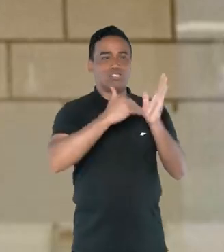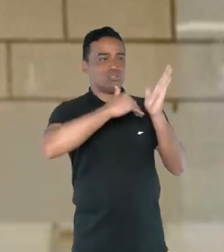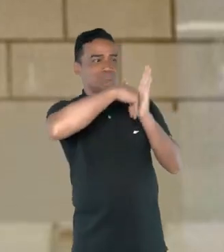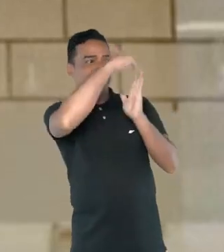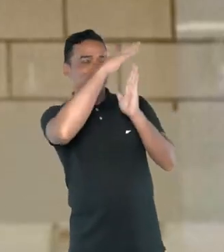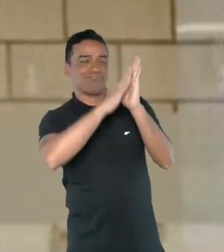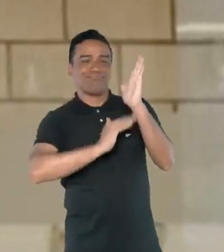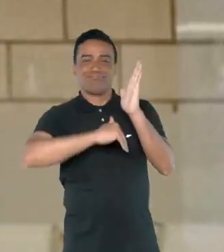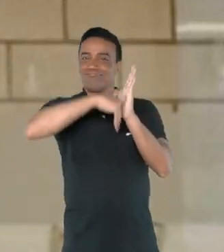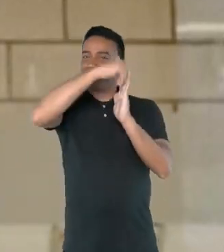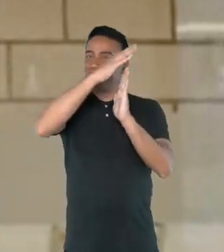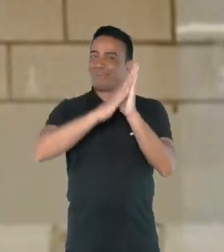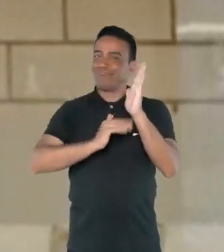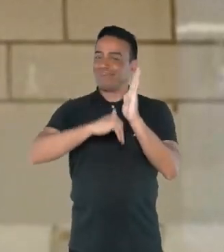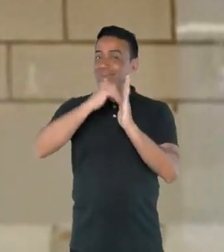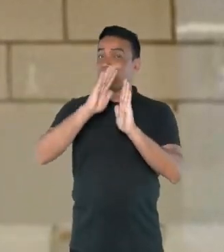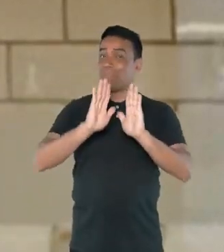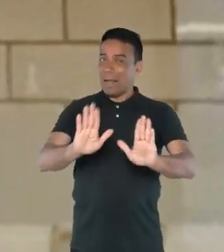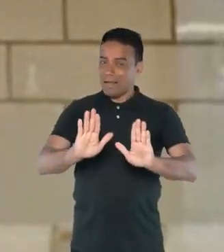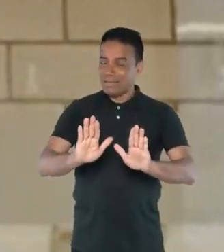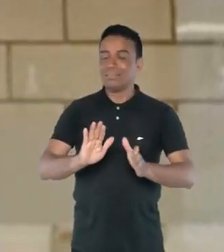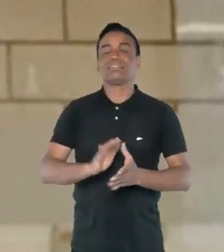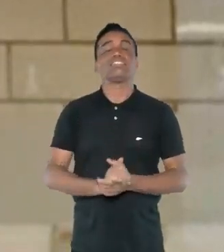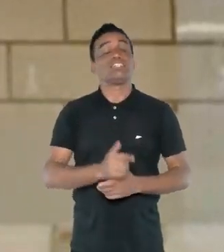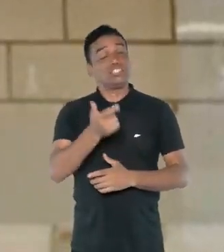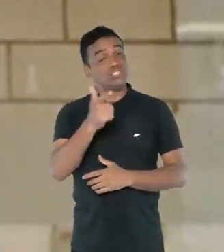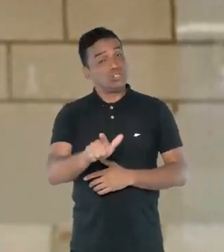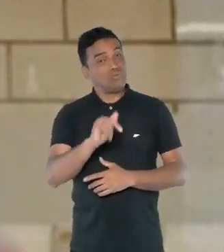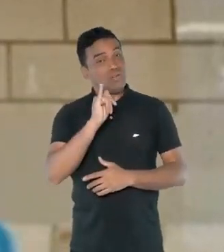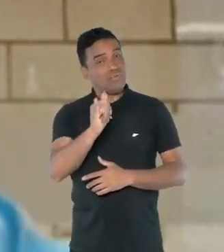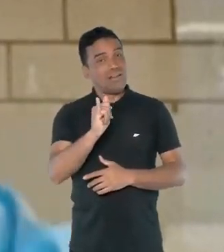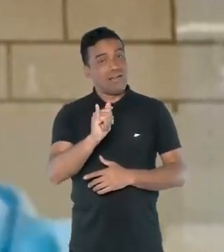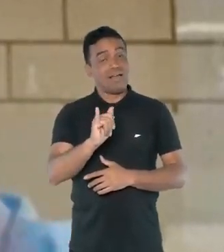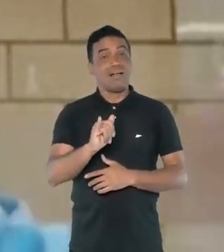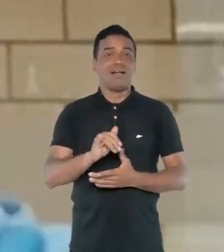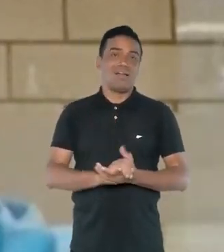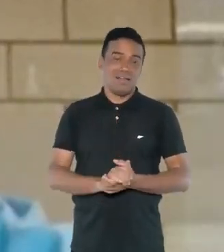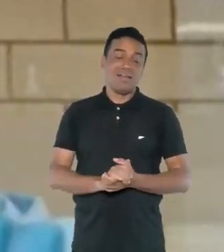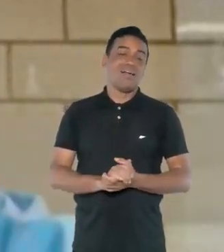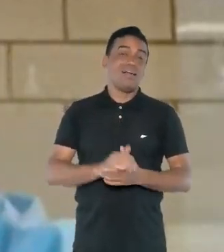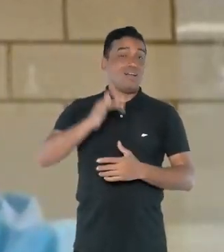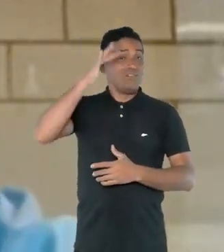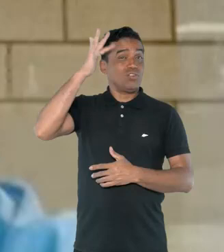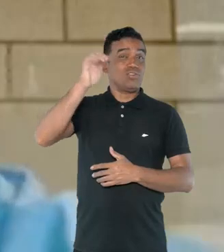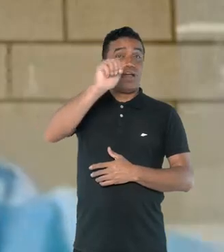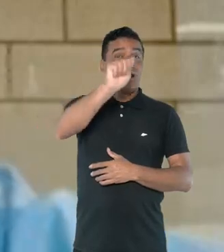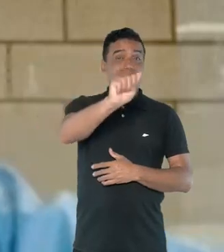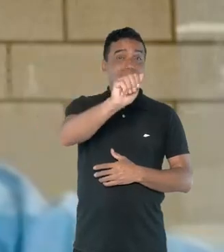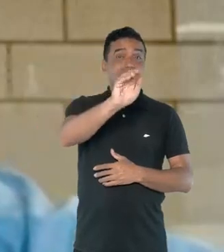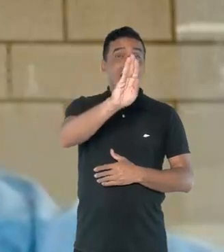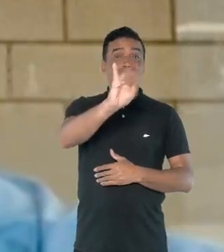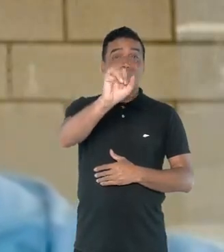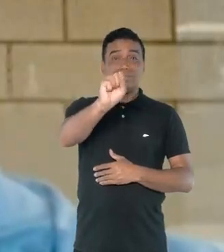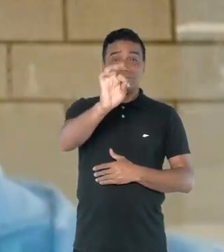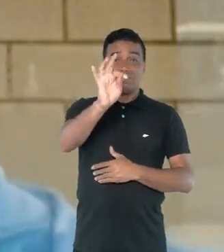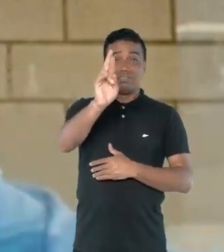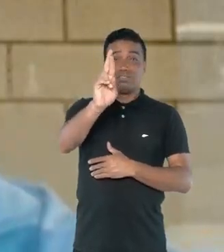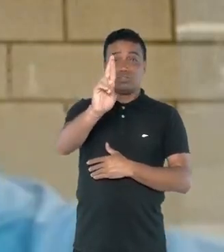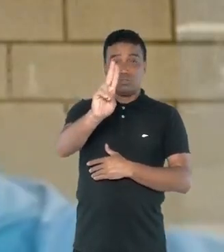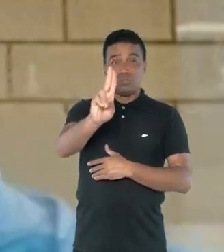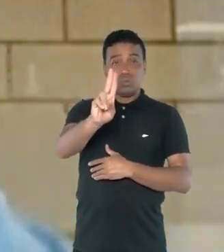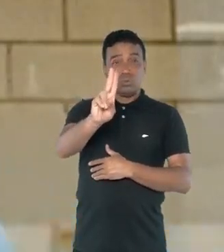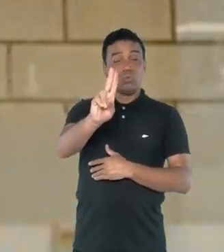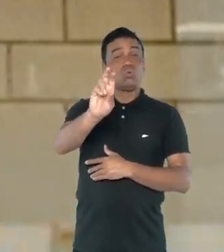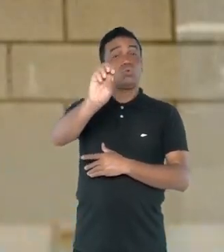Mas, novamente, ele não vai dizer que, olha, a filosofia abstrusa deve ser totalmente